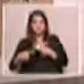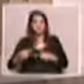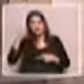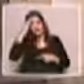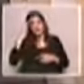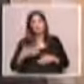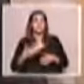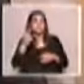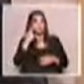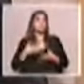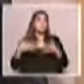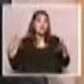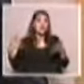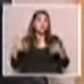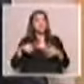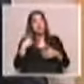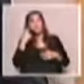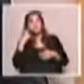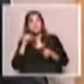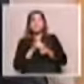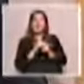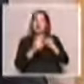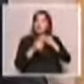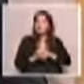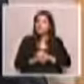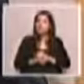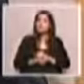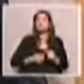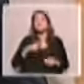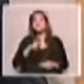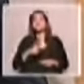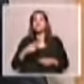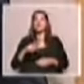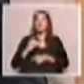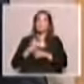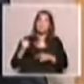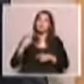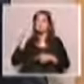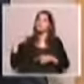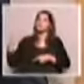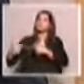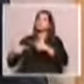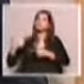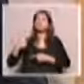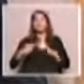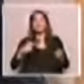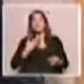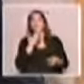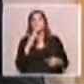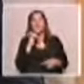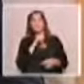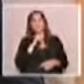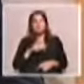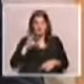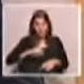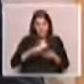de conhecimento e que depois adaptam esse conhecimento que adquirem ao longo da formação com oportunidades. E, de facto, o queijo é uma